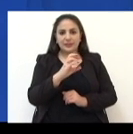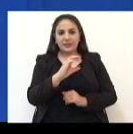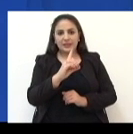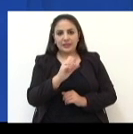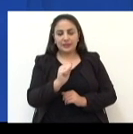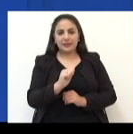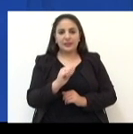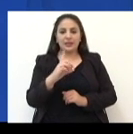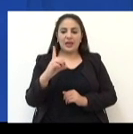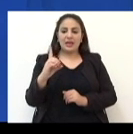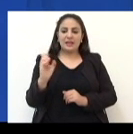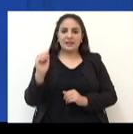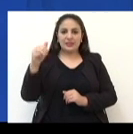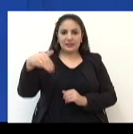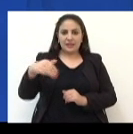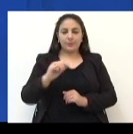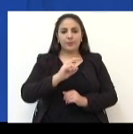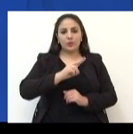do DEM,